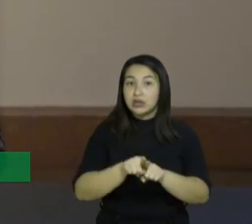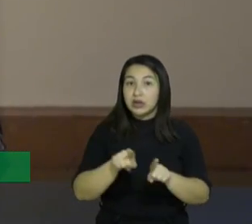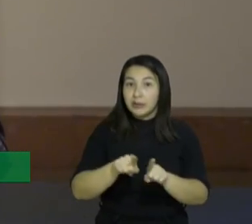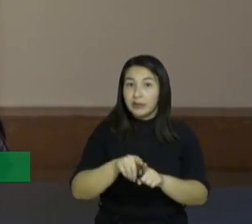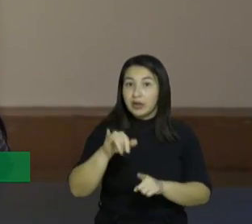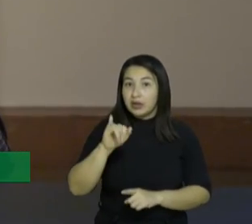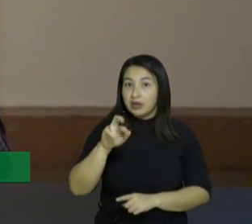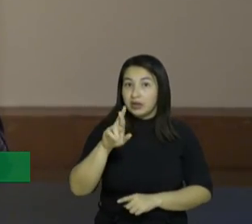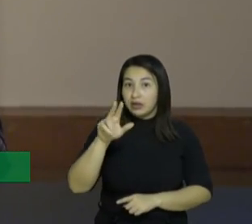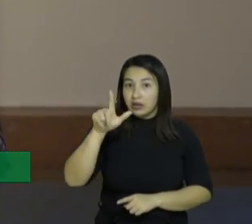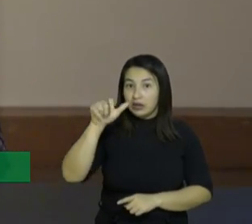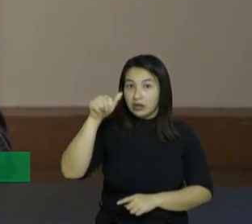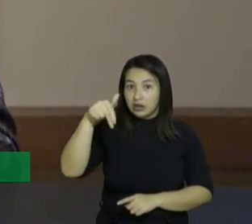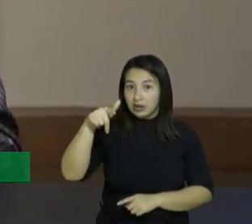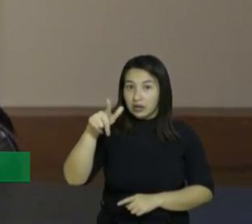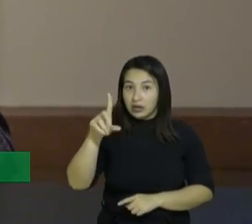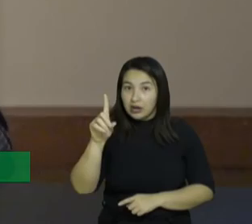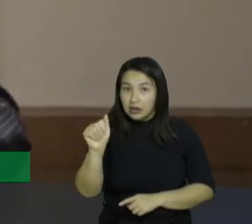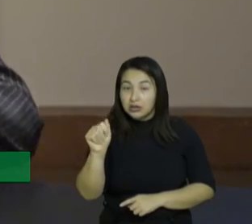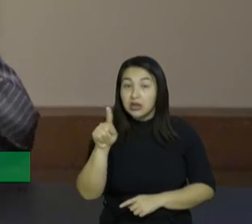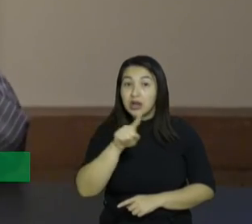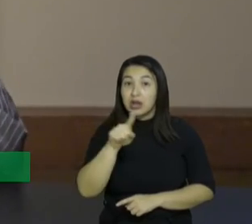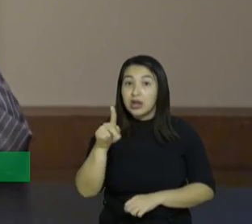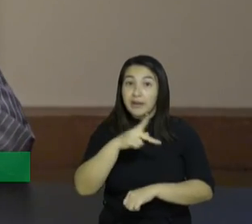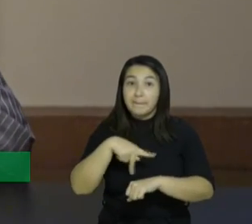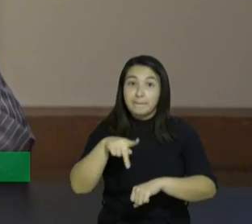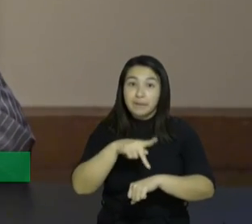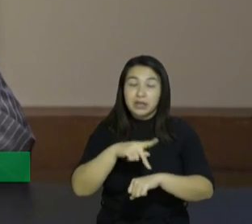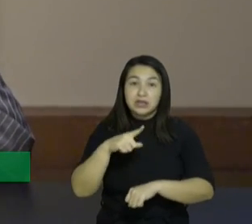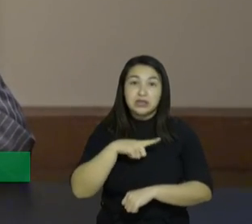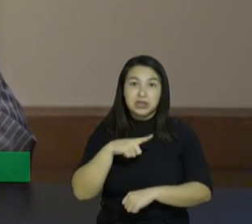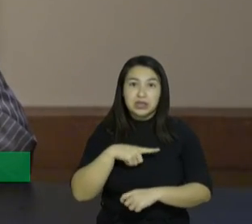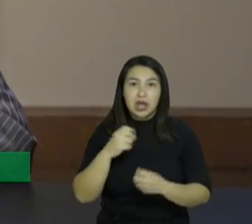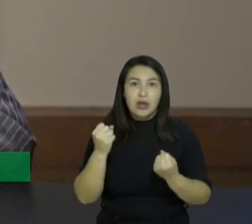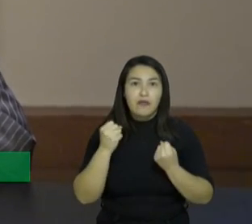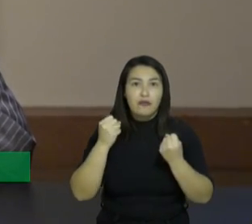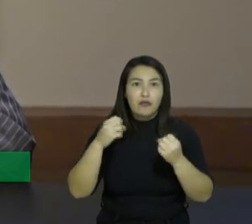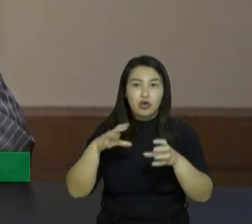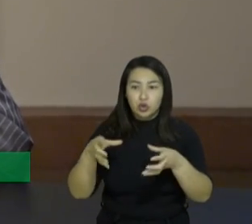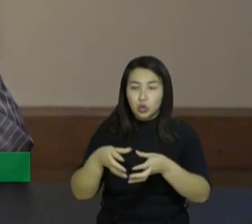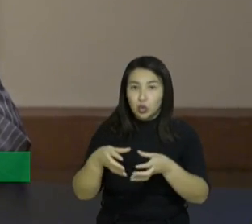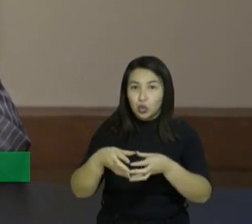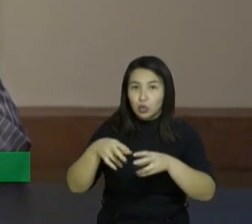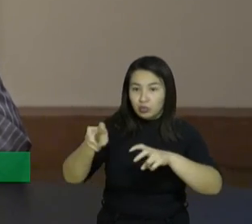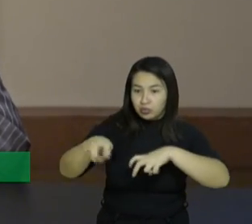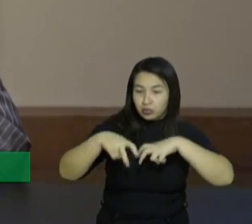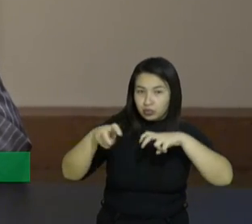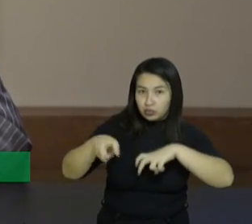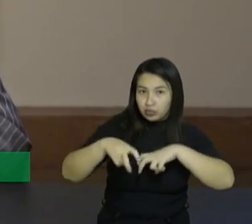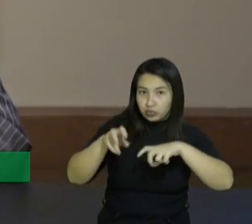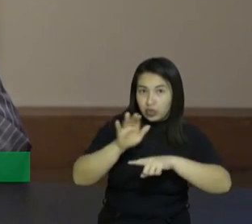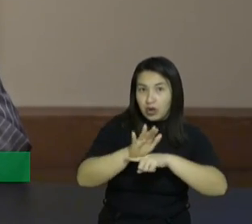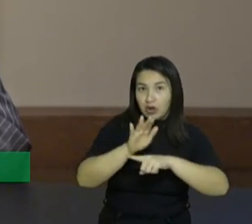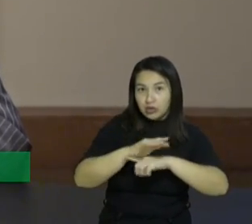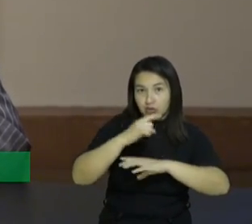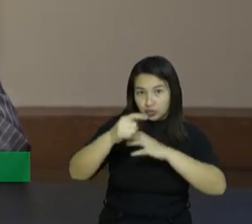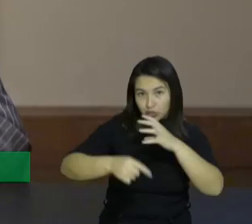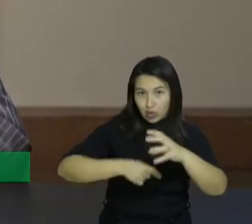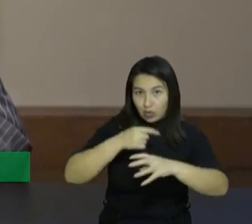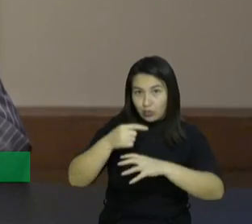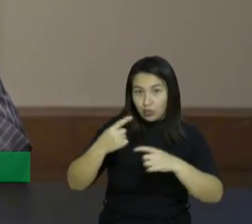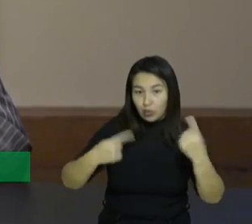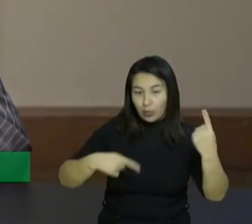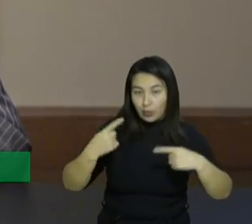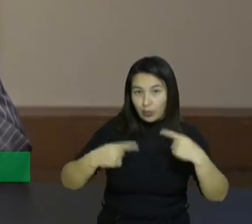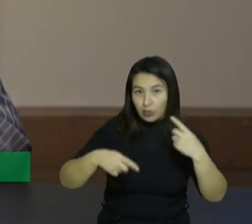aqui eh Bruno Ricardo mencionou são países que T eh fortíssimos lobbies agrícolas e se beneficiam muito da política agrícola